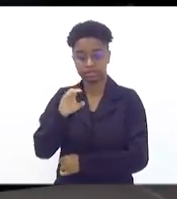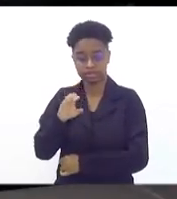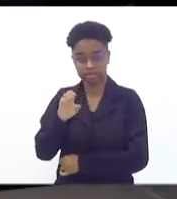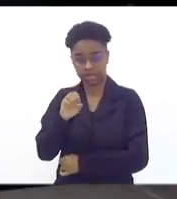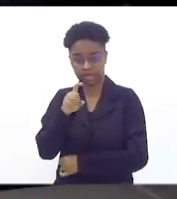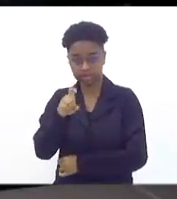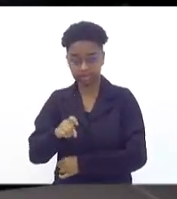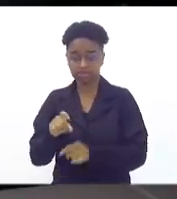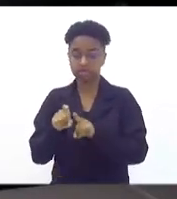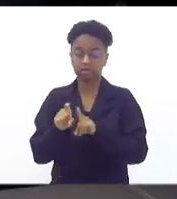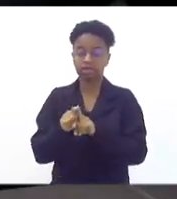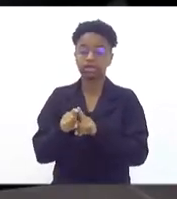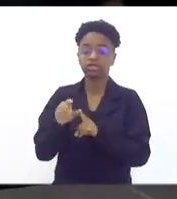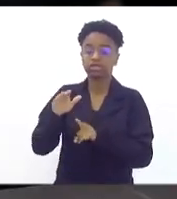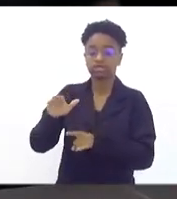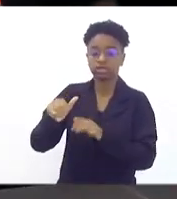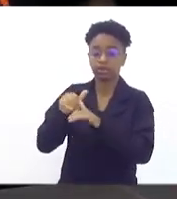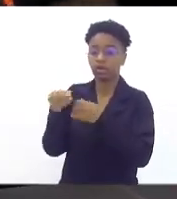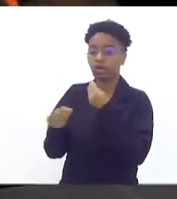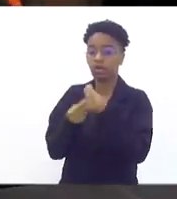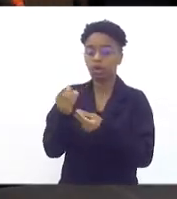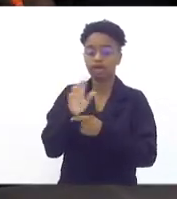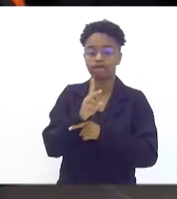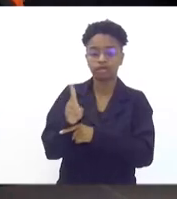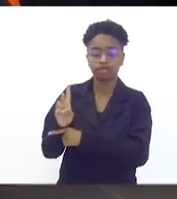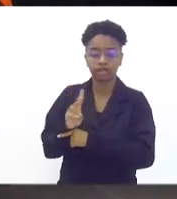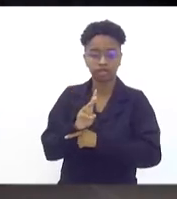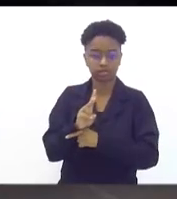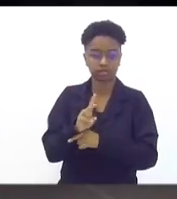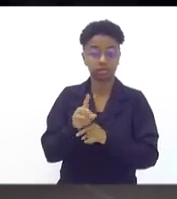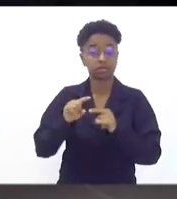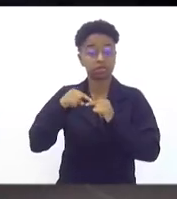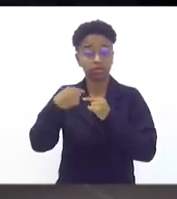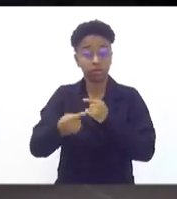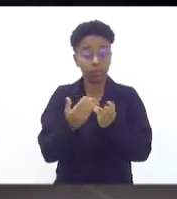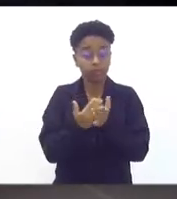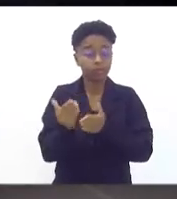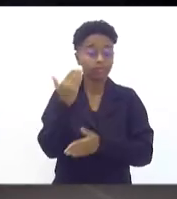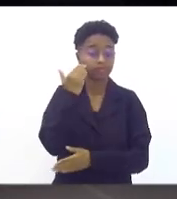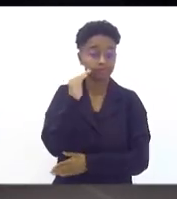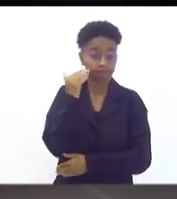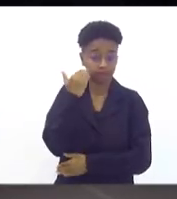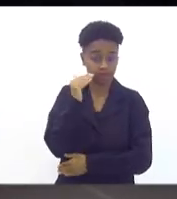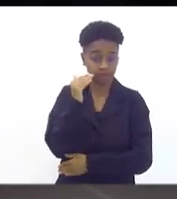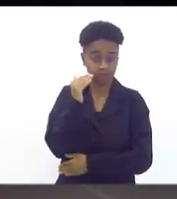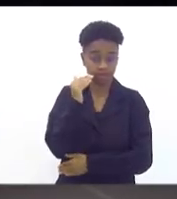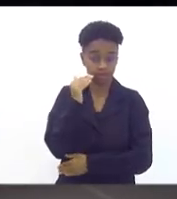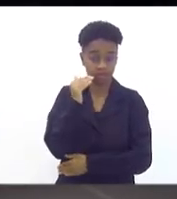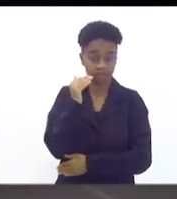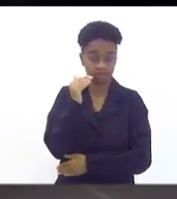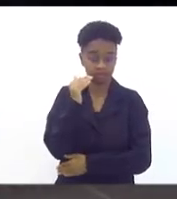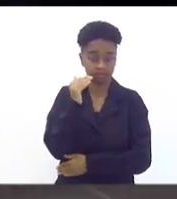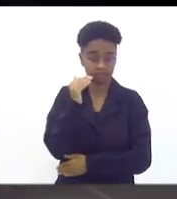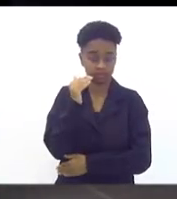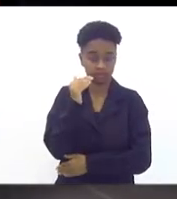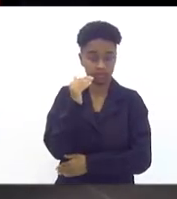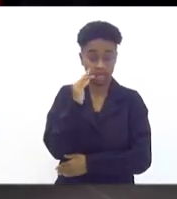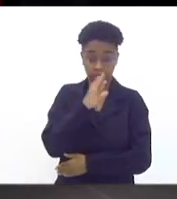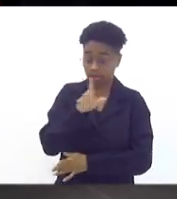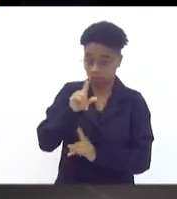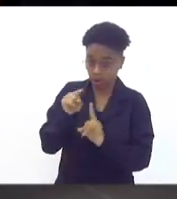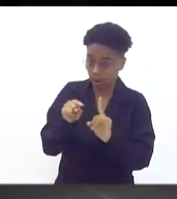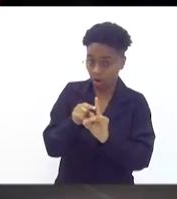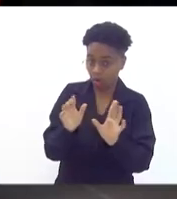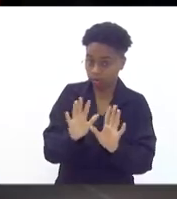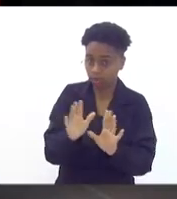funcionários queria saber como é que tava a fiscalização na ponta e comecei a entender que de uma forma não intencional